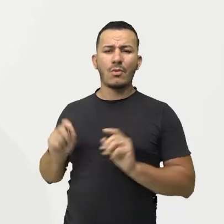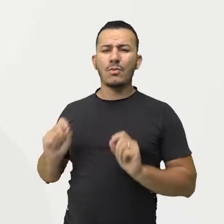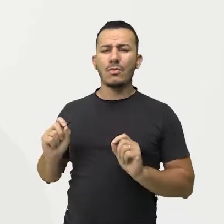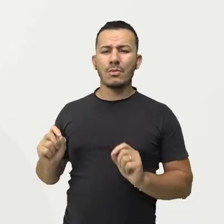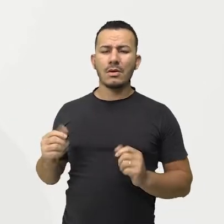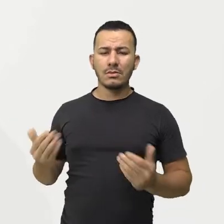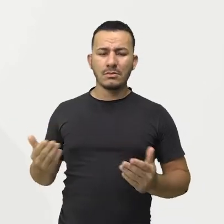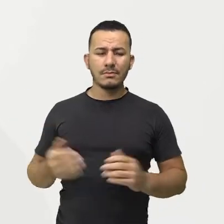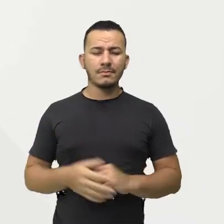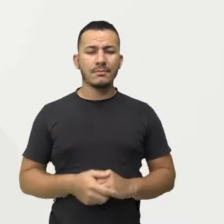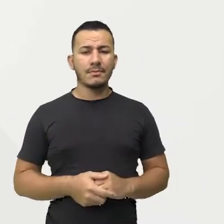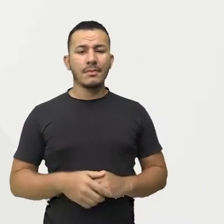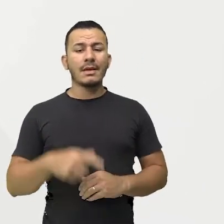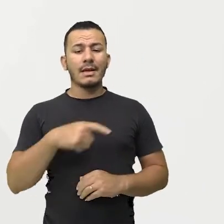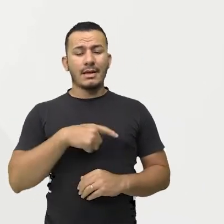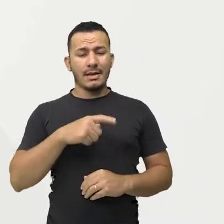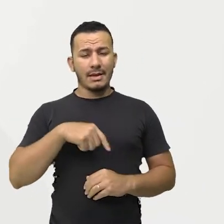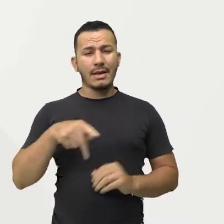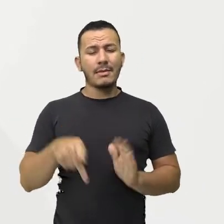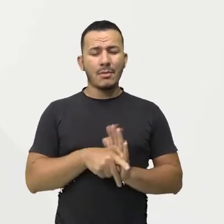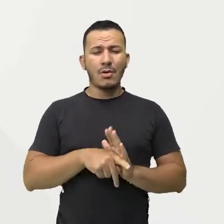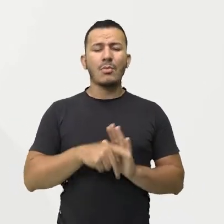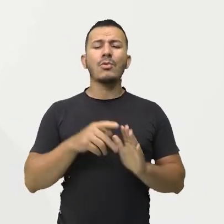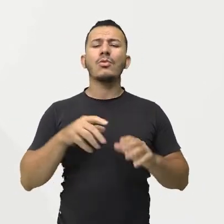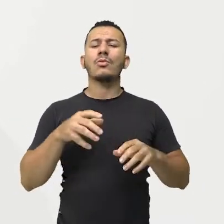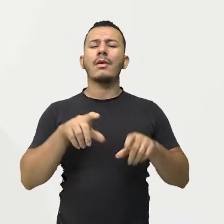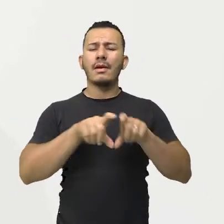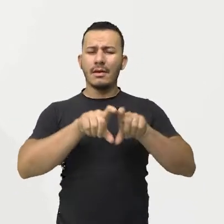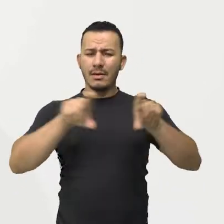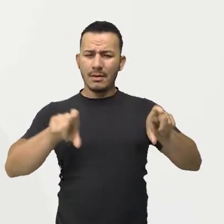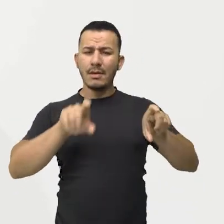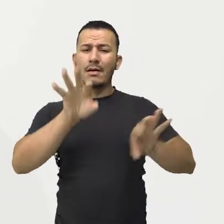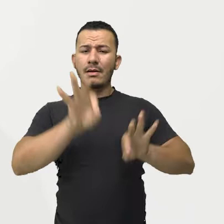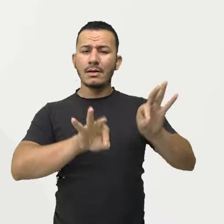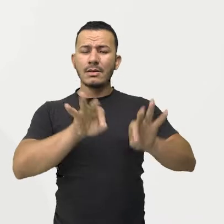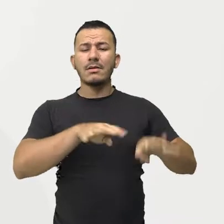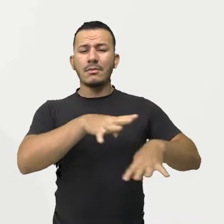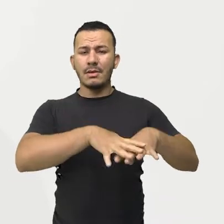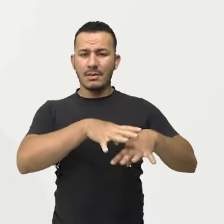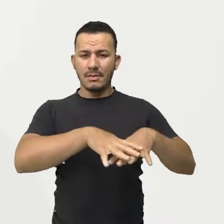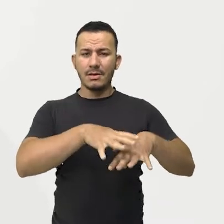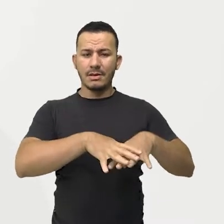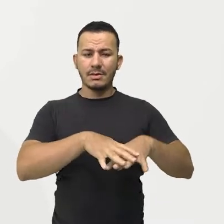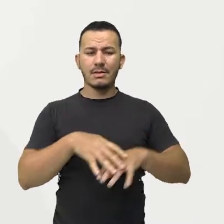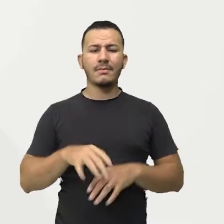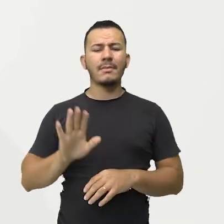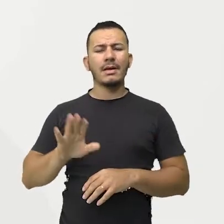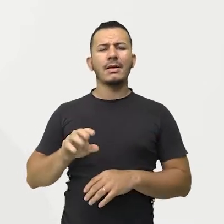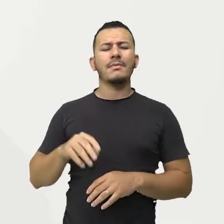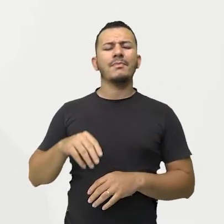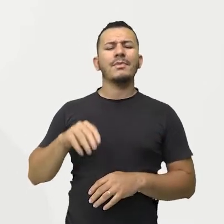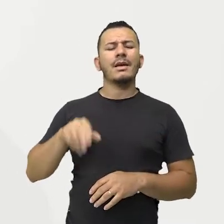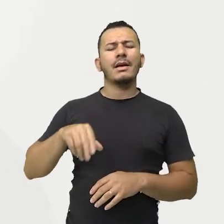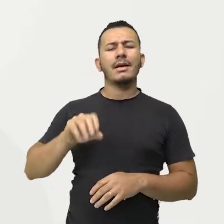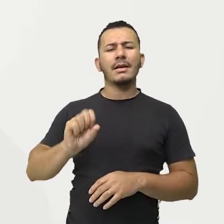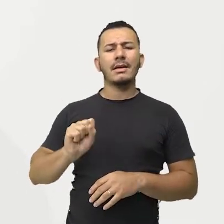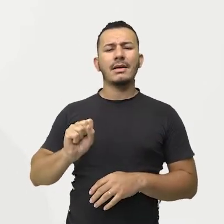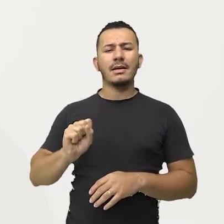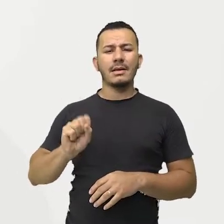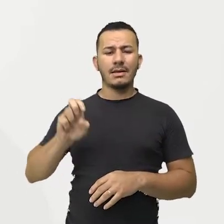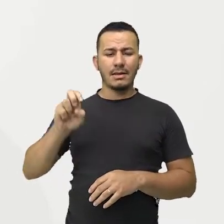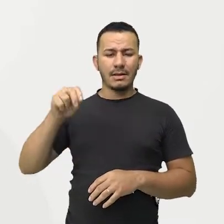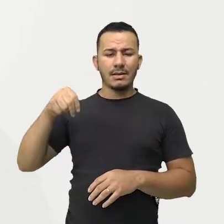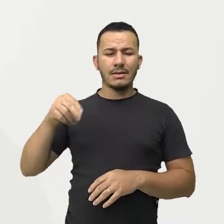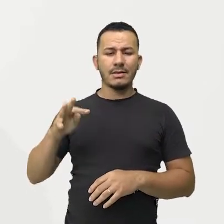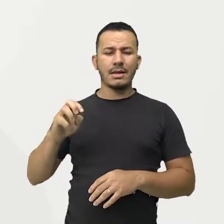equação são sentenças matemáticas. Quando fala sentenças matemáticas, está se referindo ao sinal